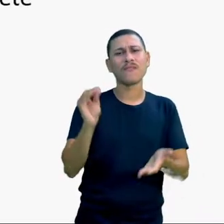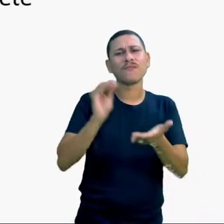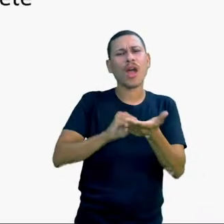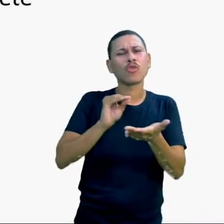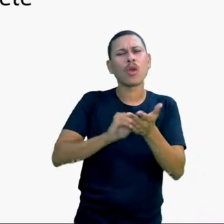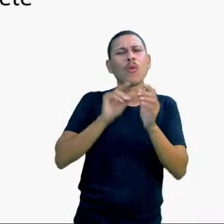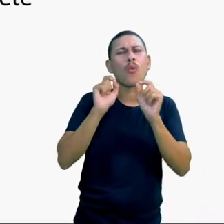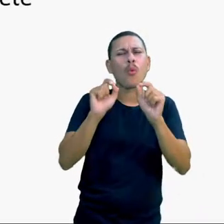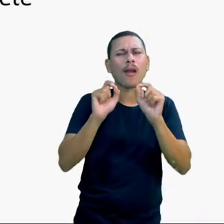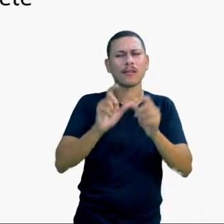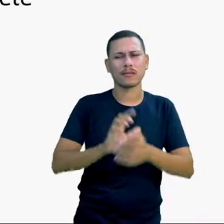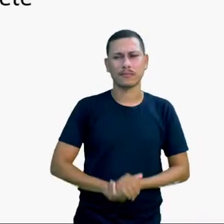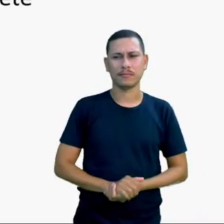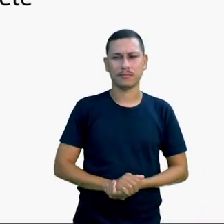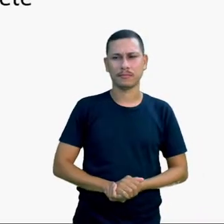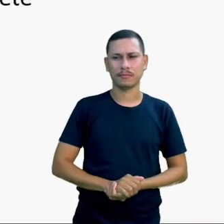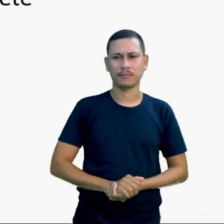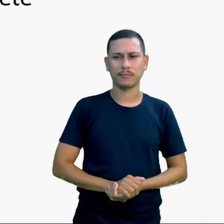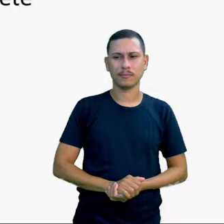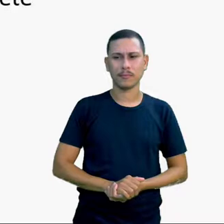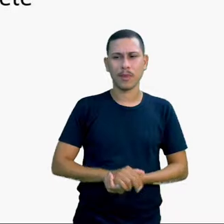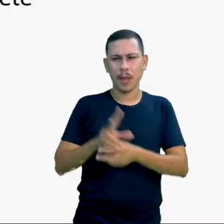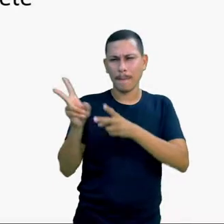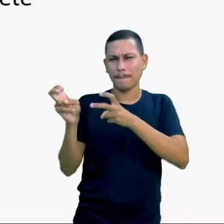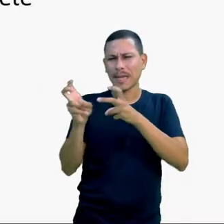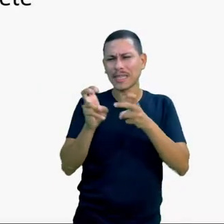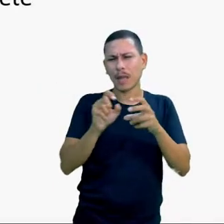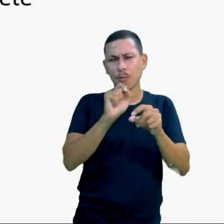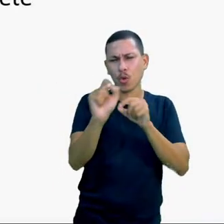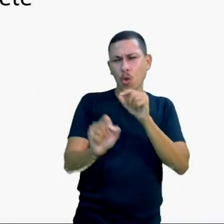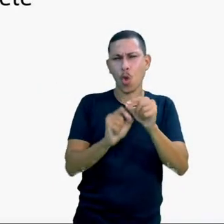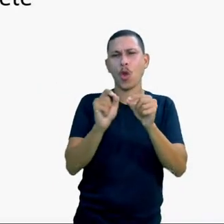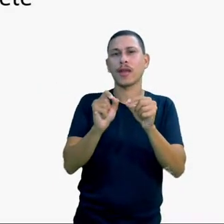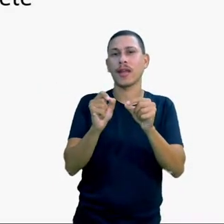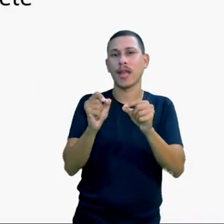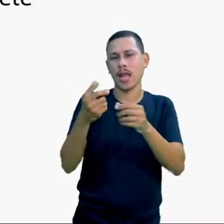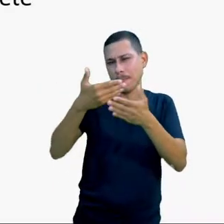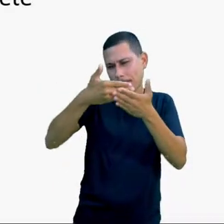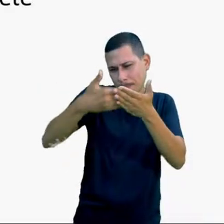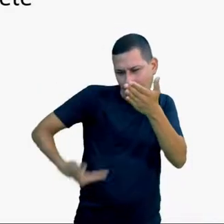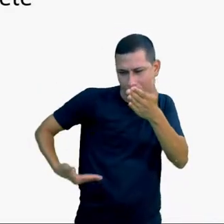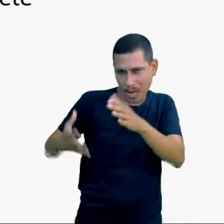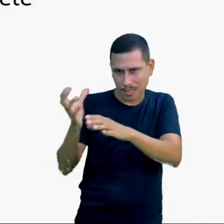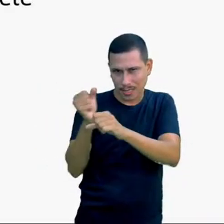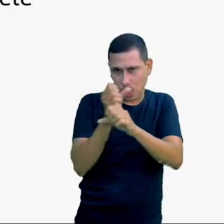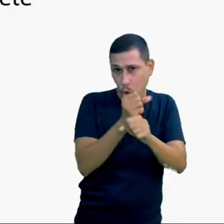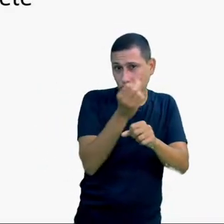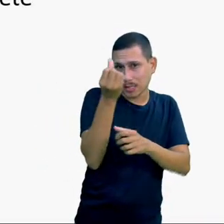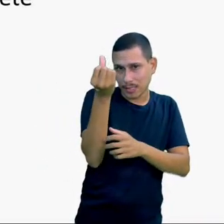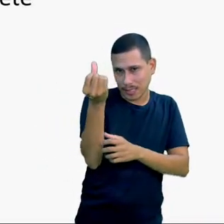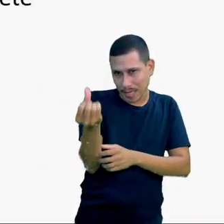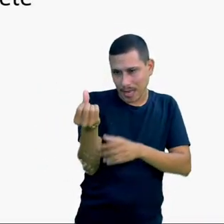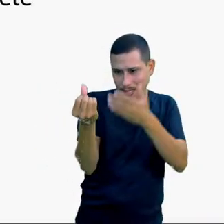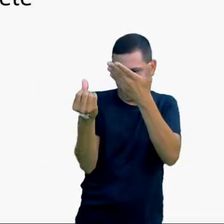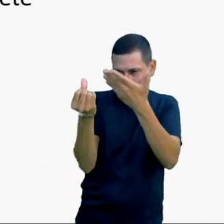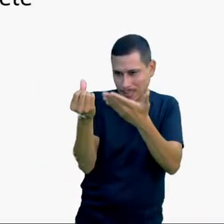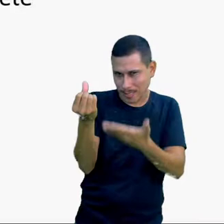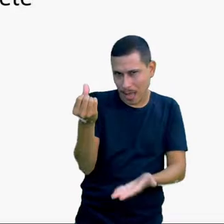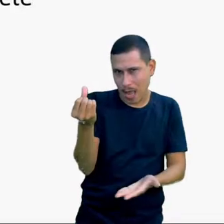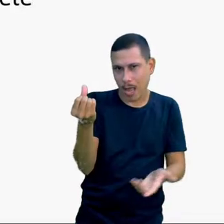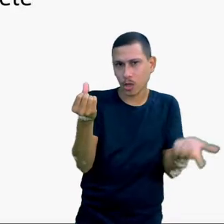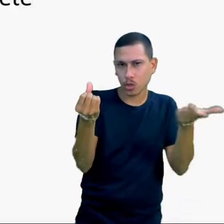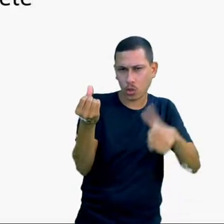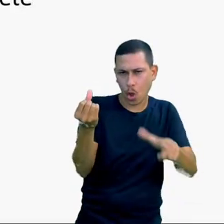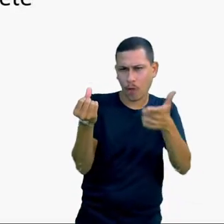faltando? Olha aí. Percebe-se que no boletim de Júlia Santos, a nota 6 se